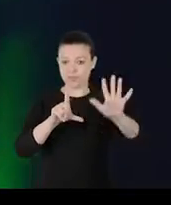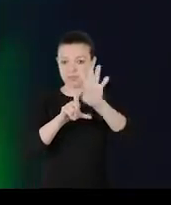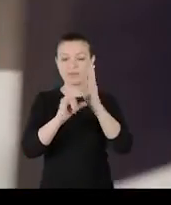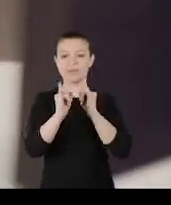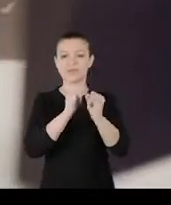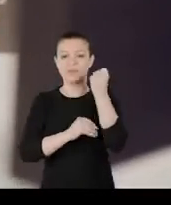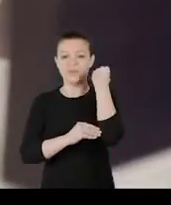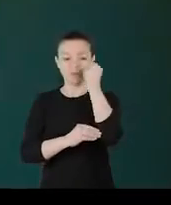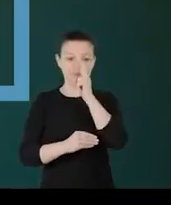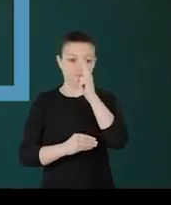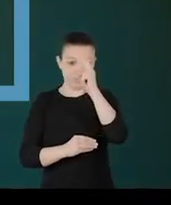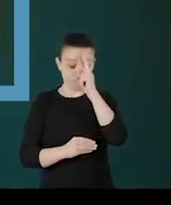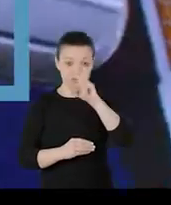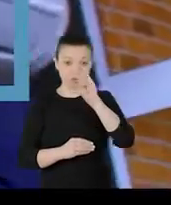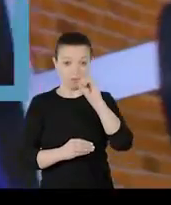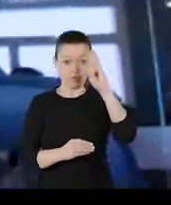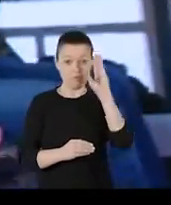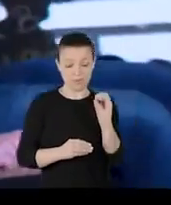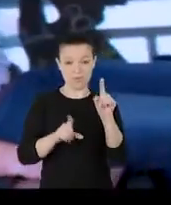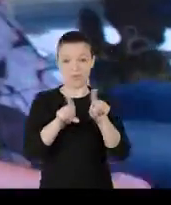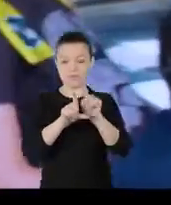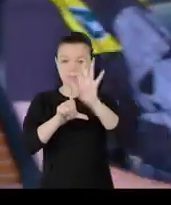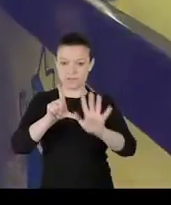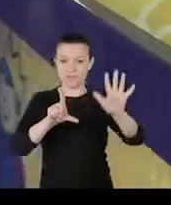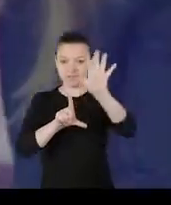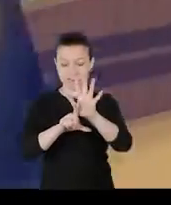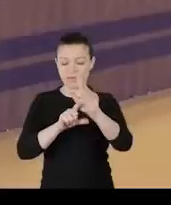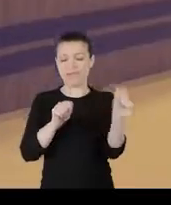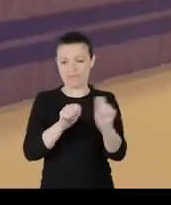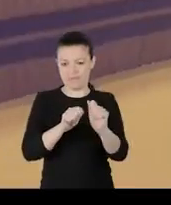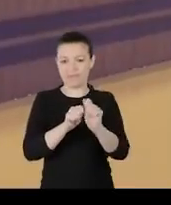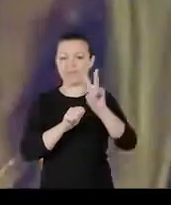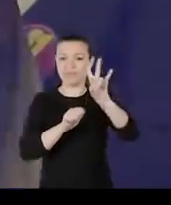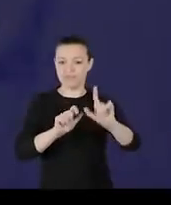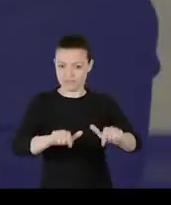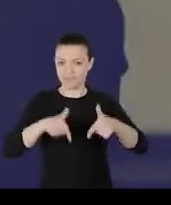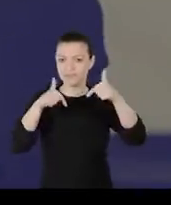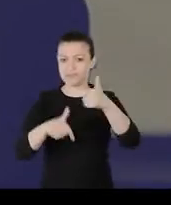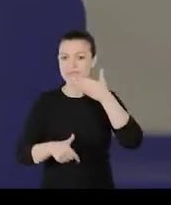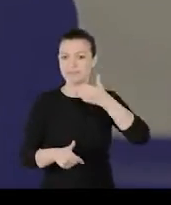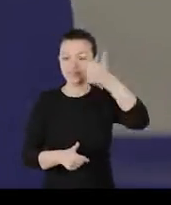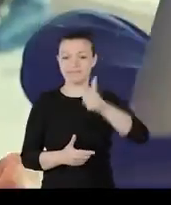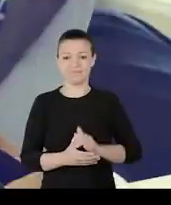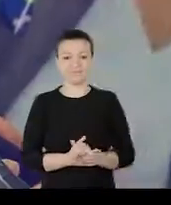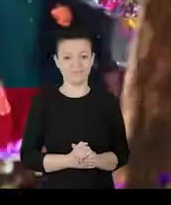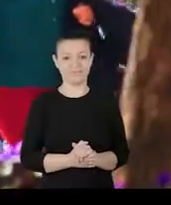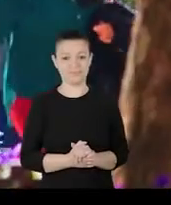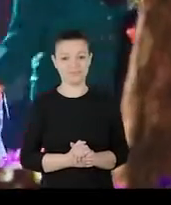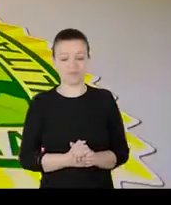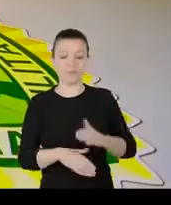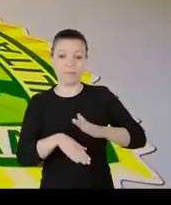internet super potente, robótica e realidade virtual. Cida vem, Cida vai fazer muito